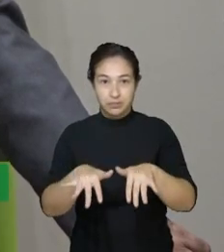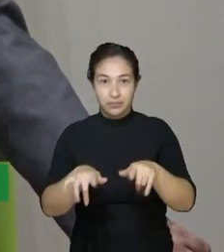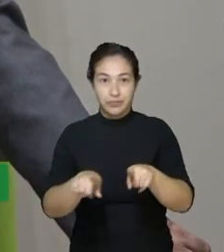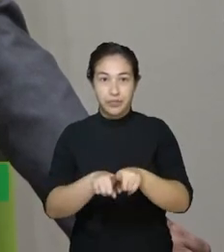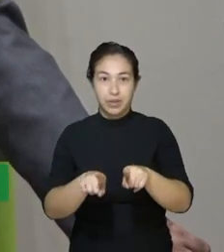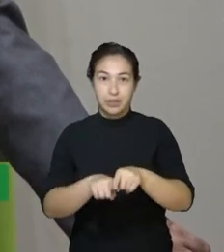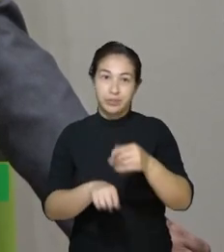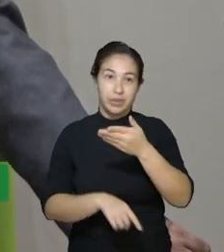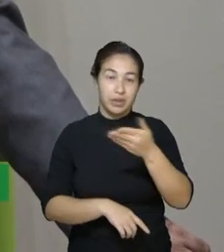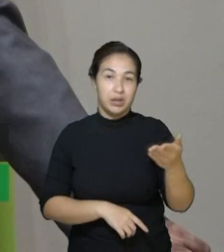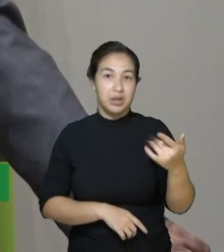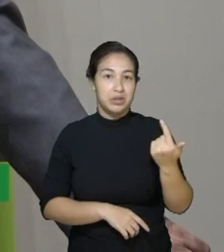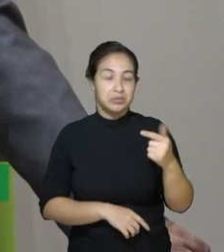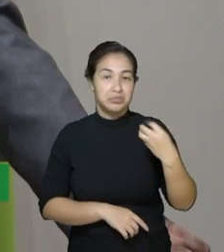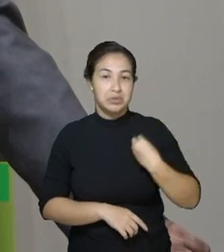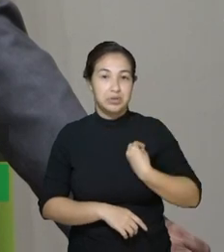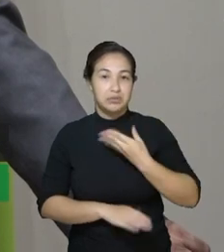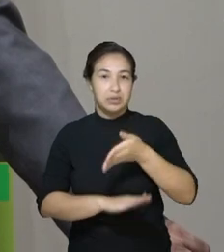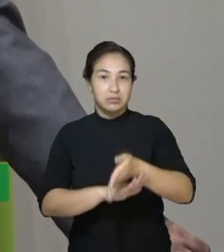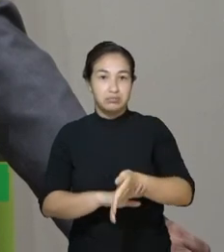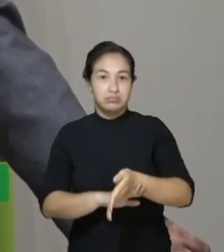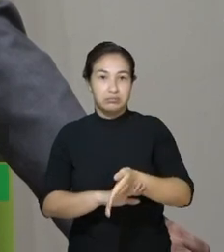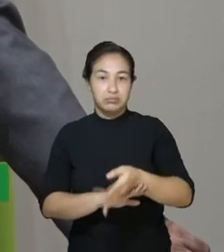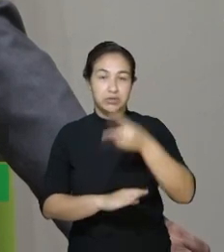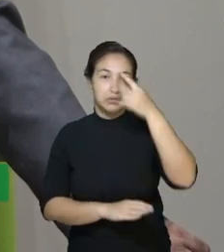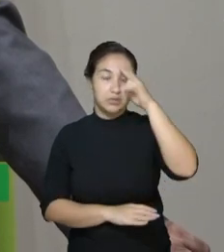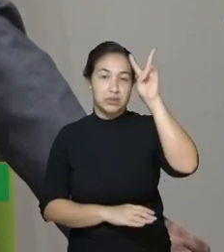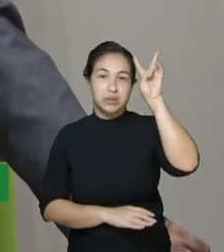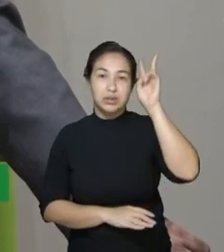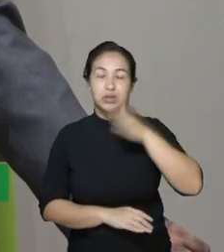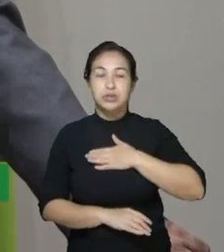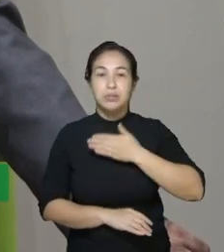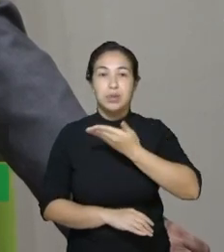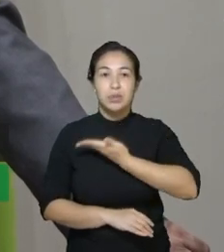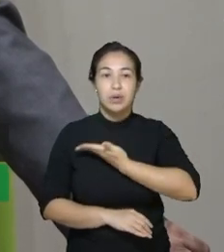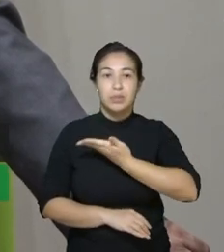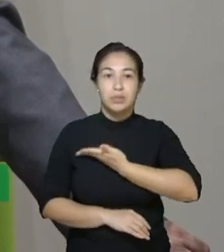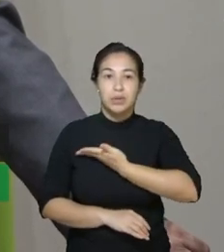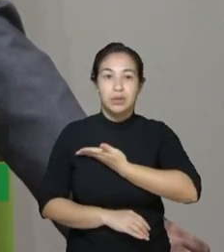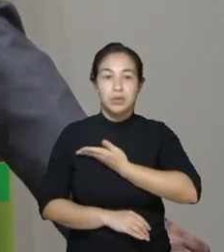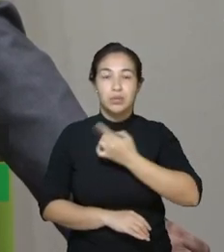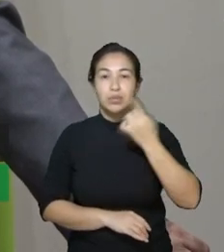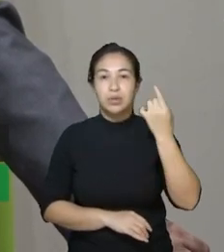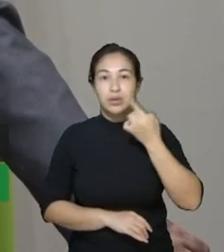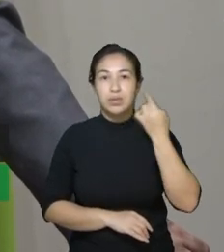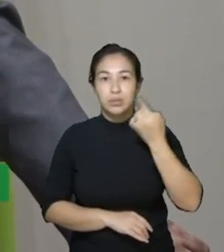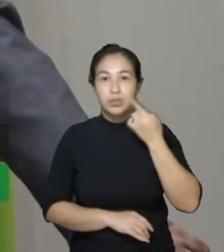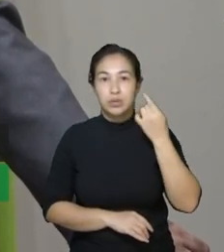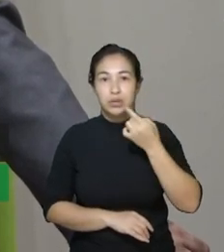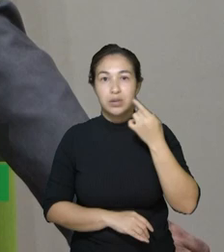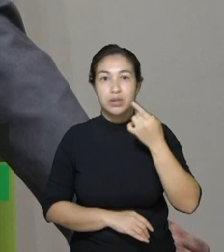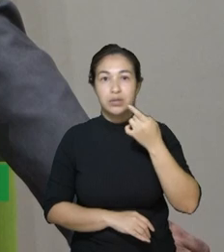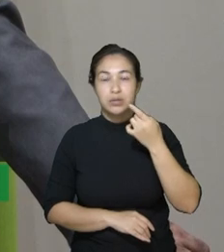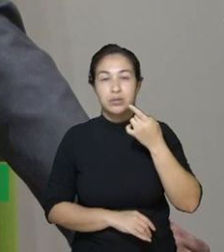deputado Vicente, caro preso, grande amigo, deputado Mauro,